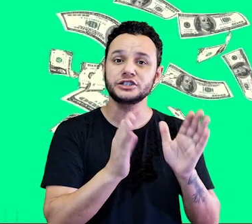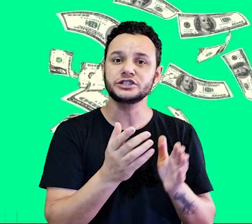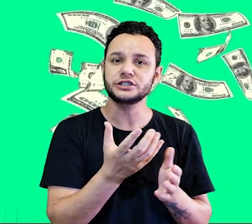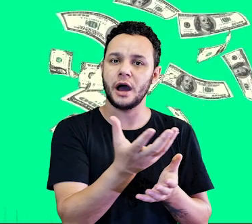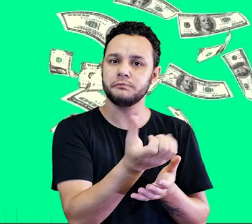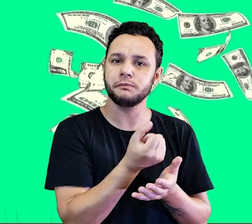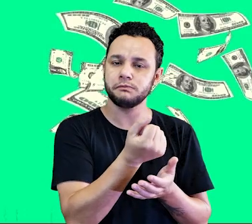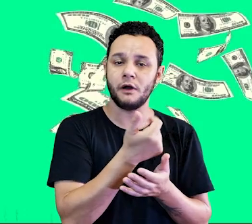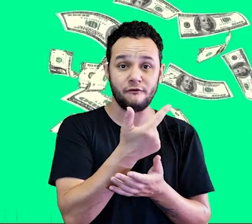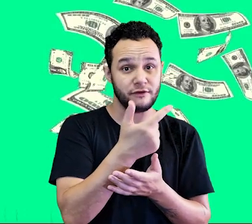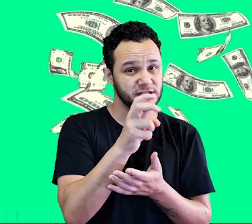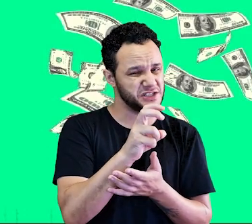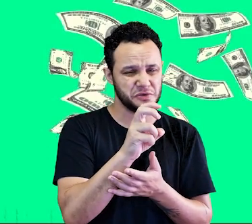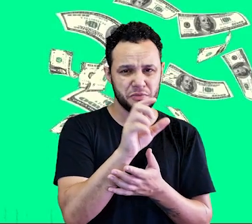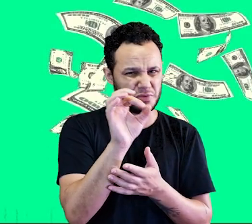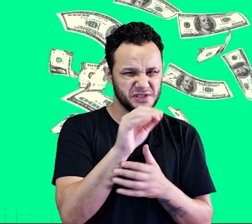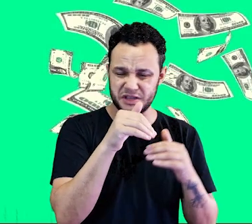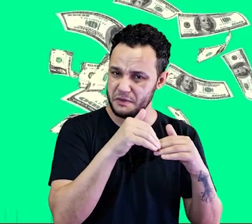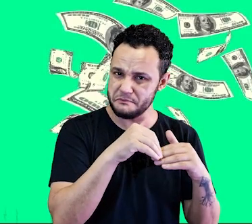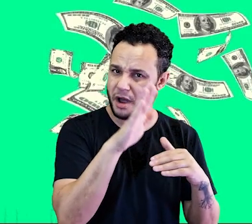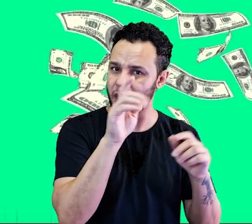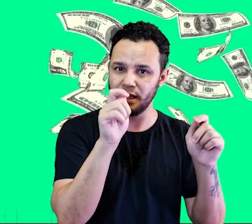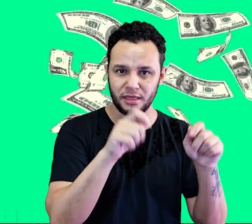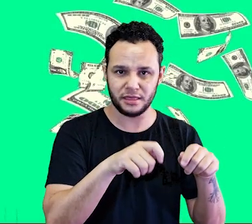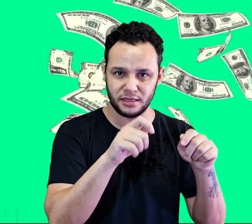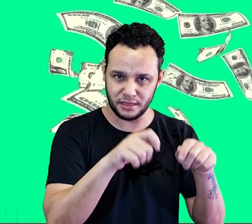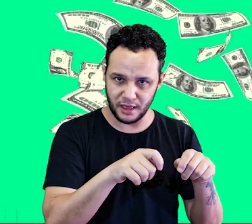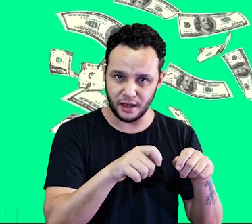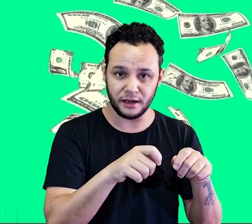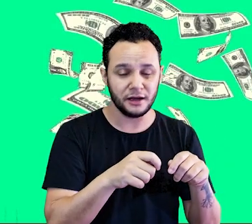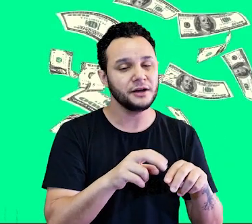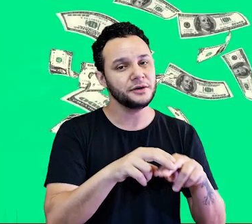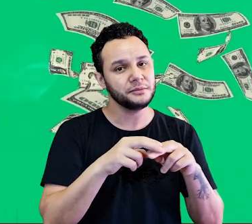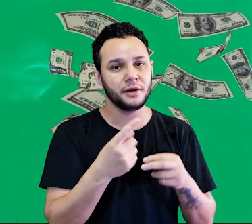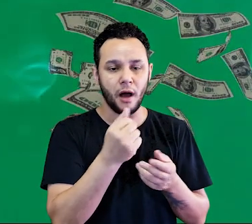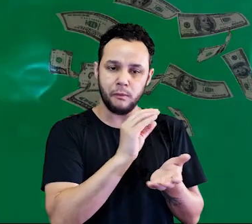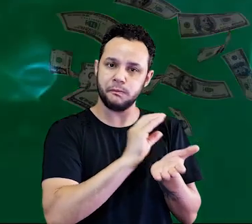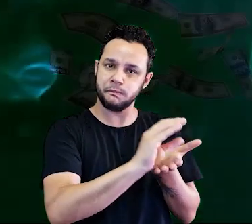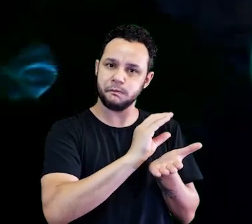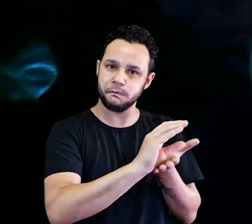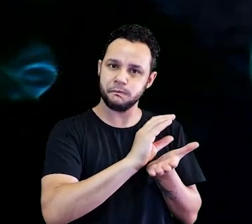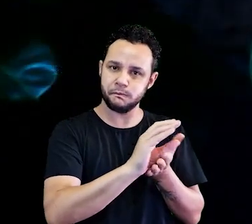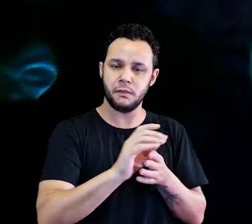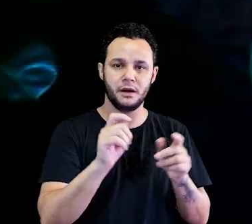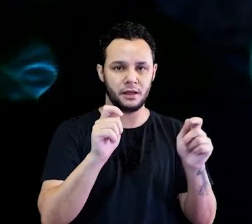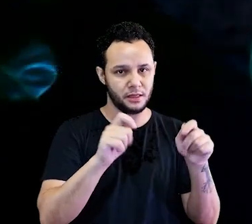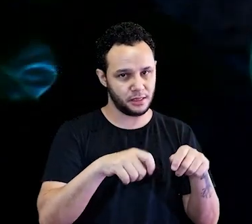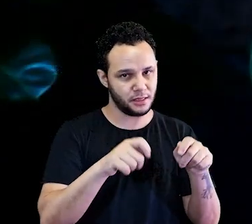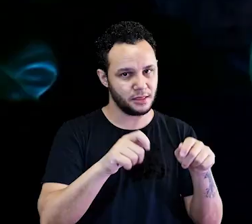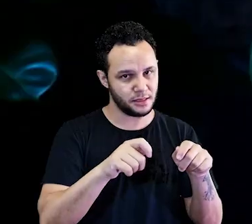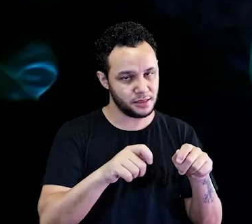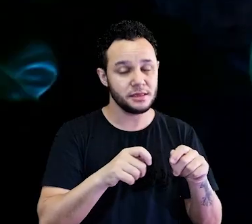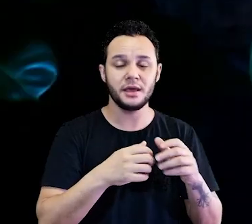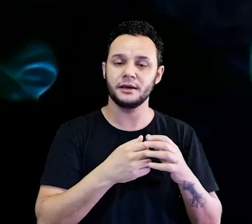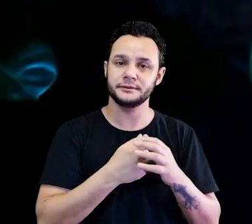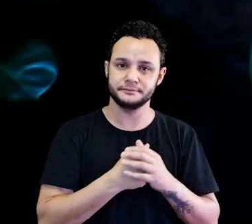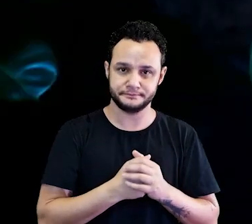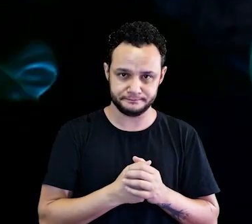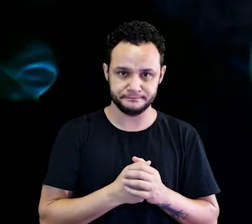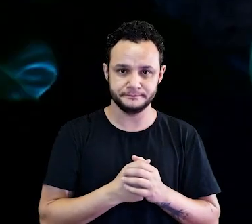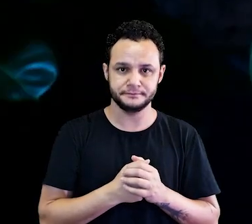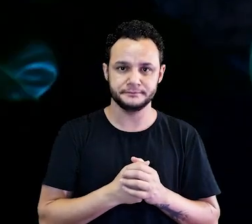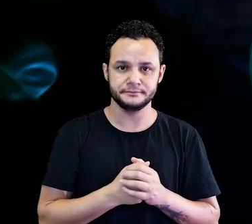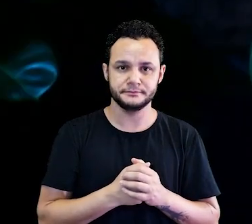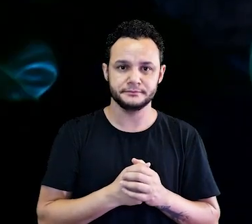mais elevada, que vai ter uma arrecadação maior. E, obviamente, isso vai repercutir em mais recursos percentuais desse